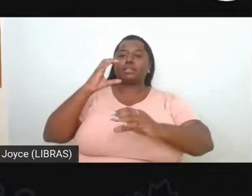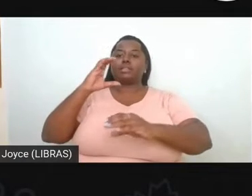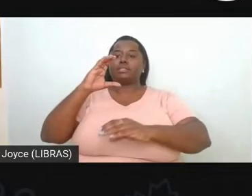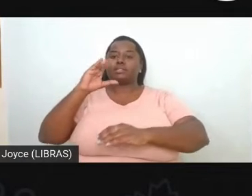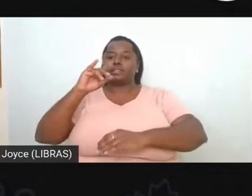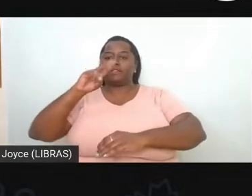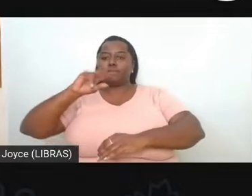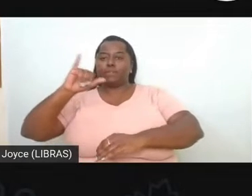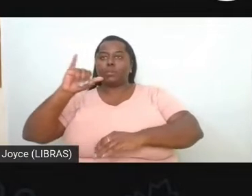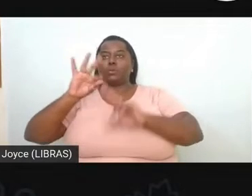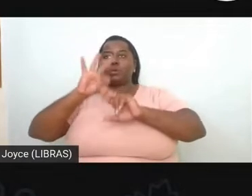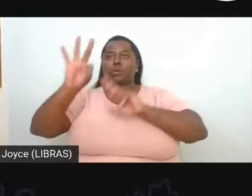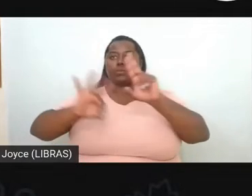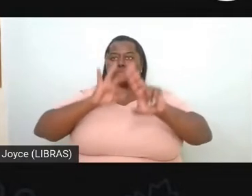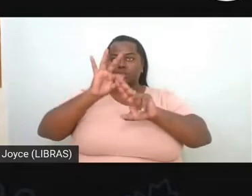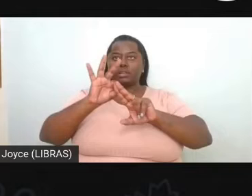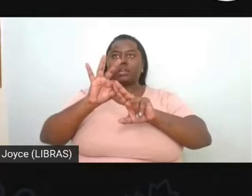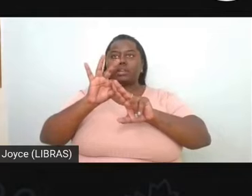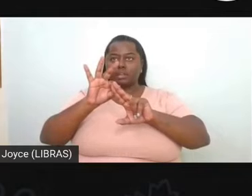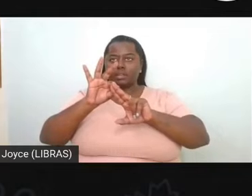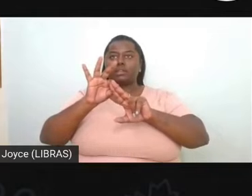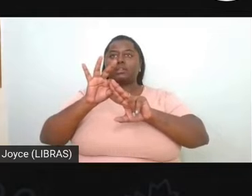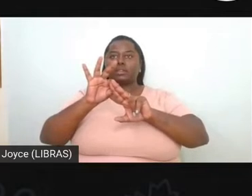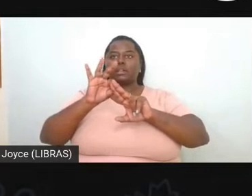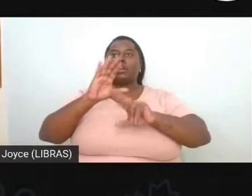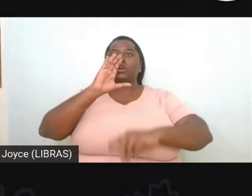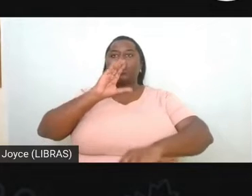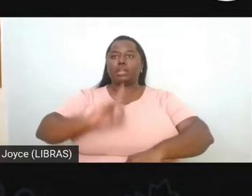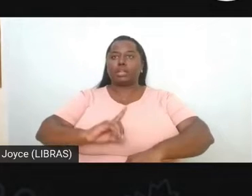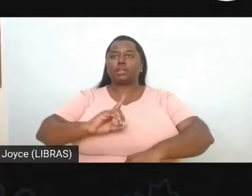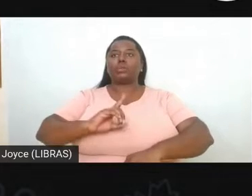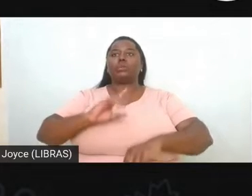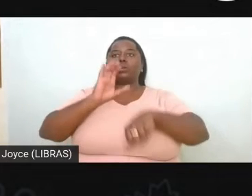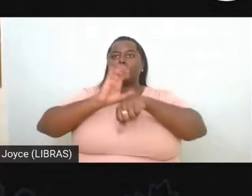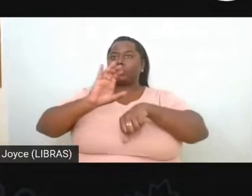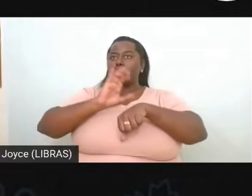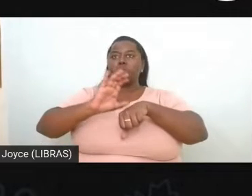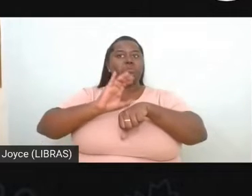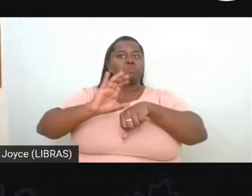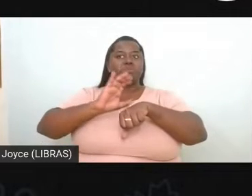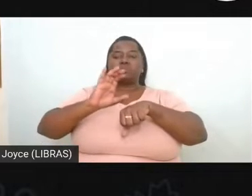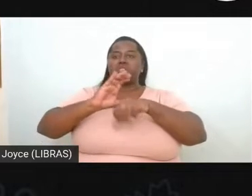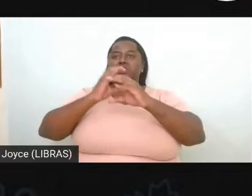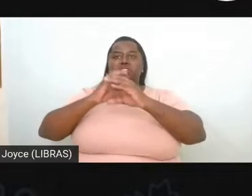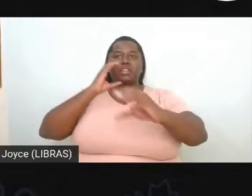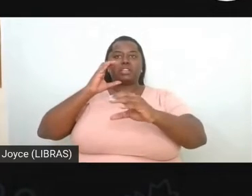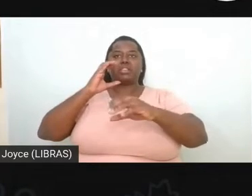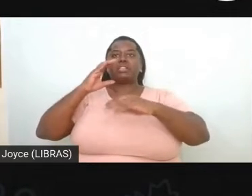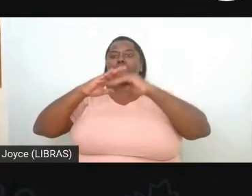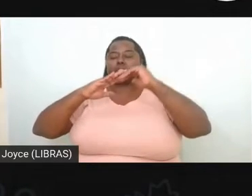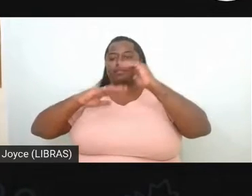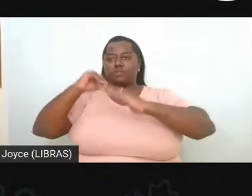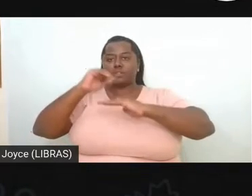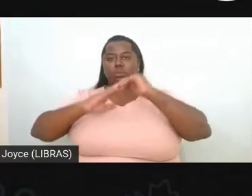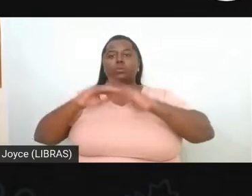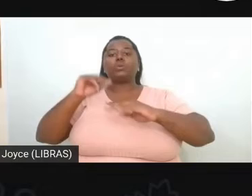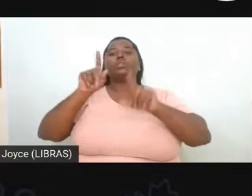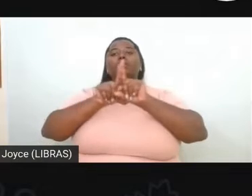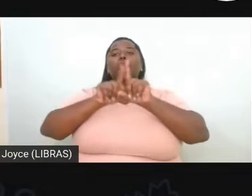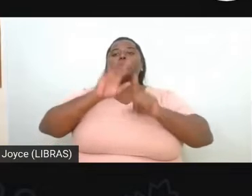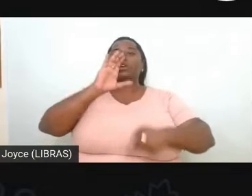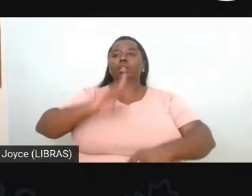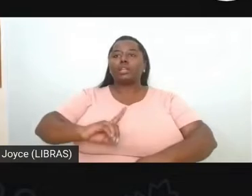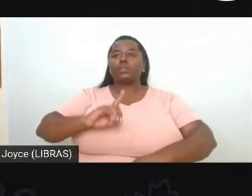Carlos e coordenadora do curso de Engenharia Civil, professora e orientadora do programa de pós-graduação em Engenharia Urbana